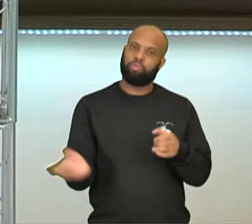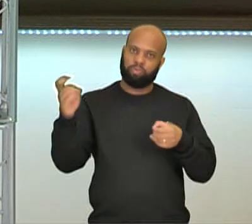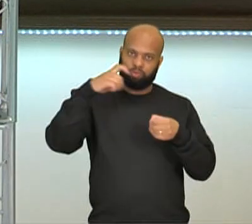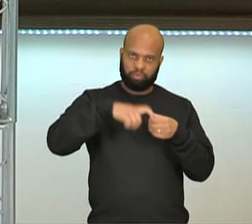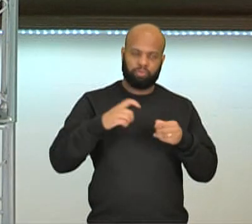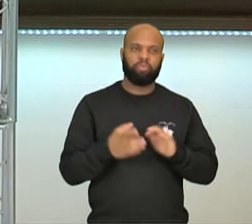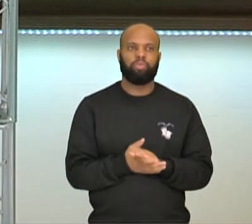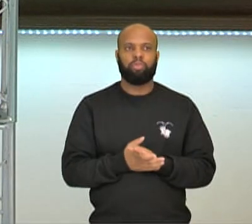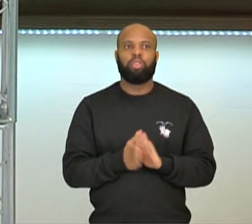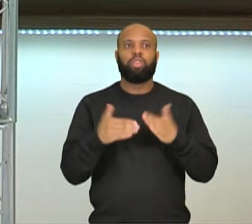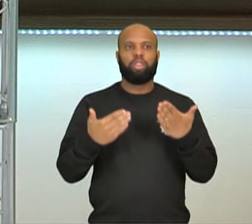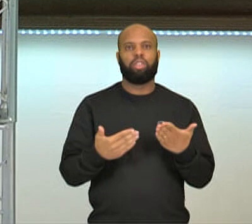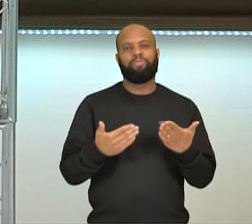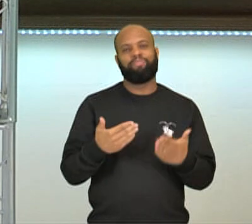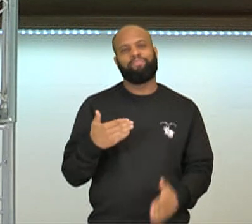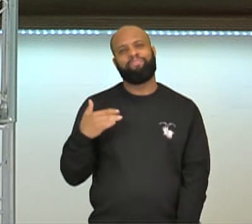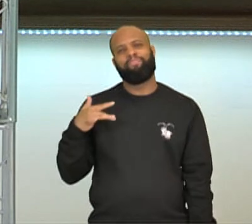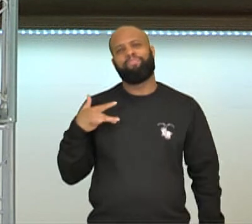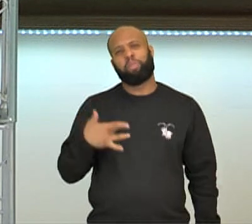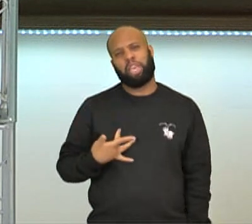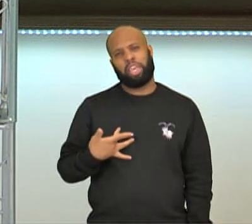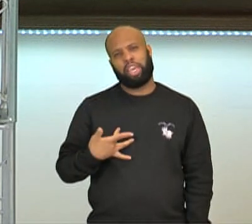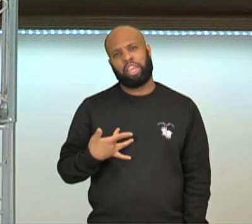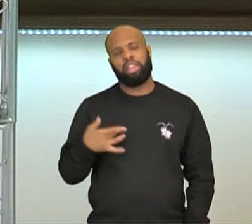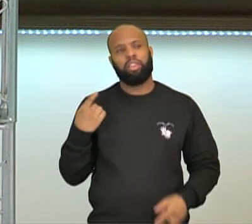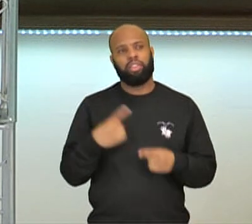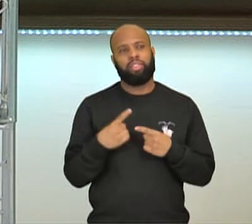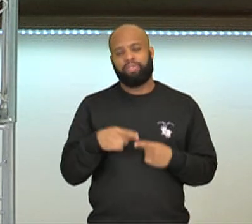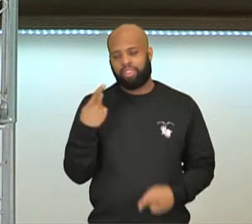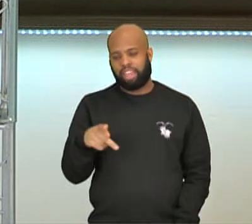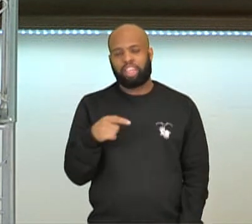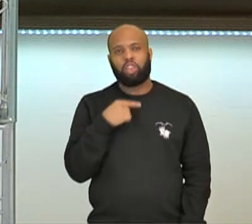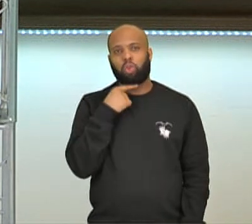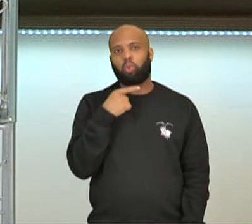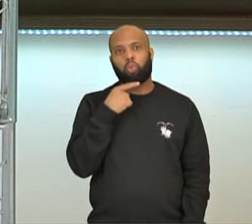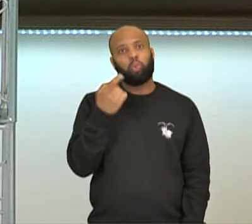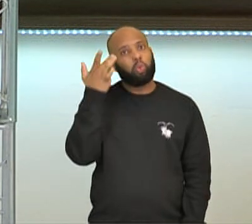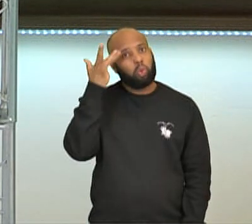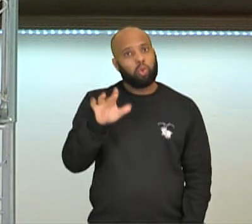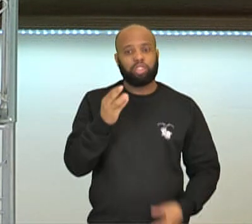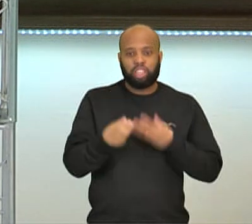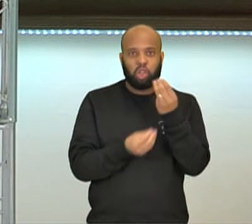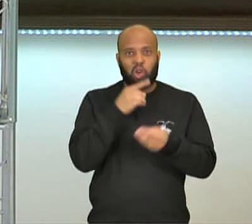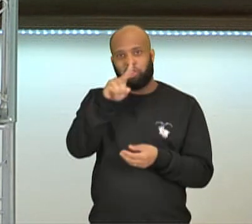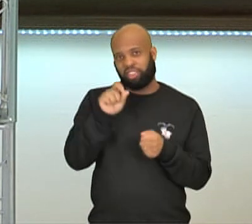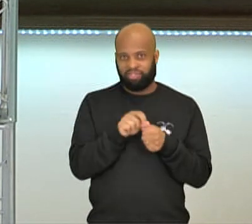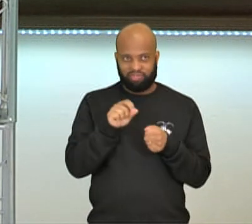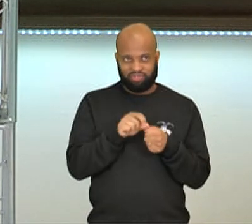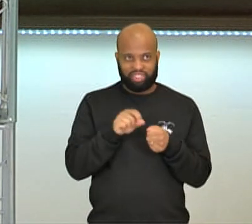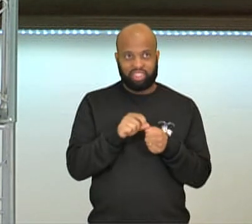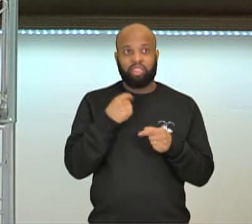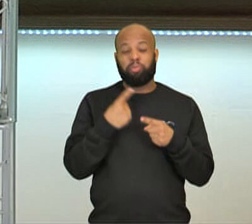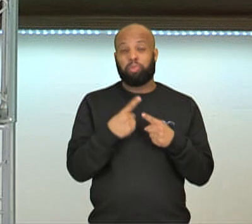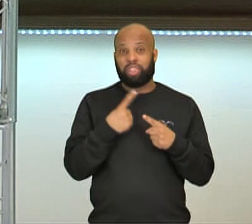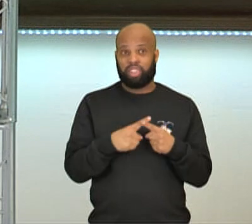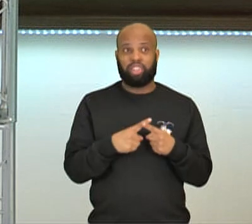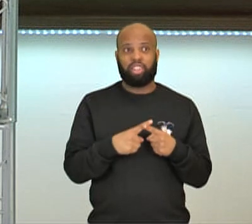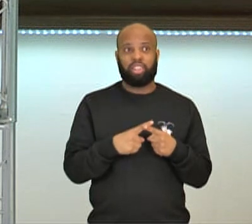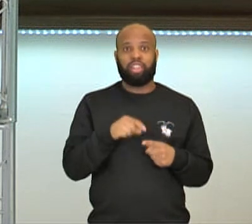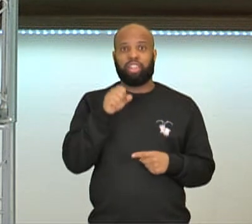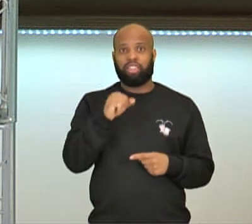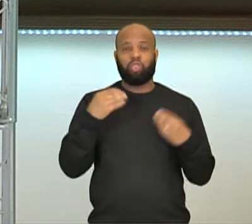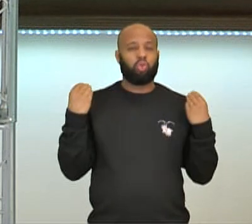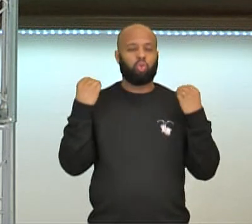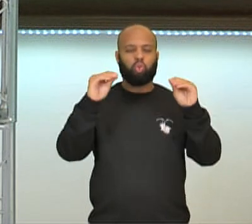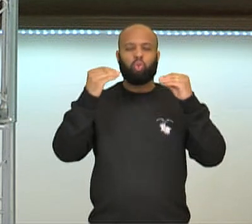Retornamos. É uma pena aqui não ter essa devolutiva, porque eu acho que se a gente colocasse todas